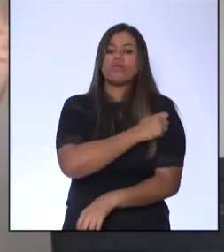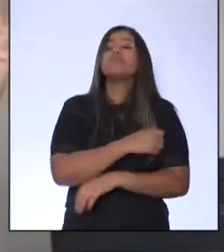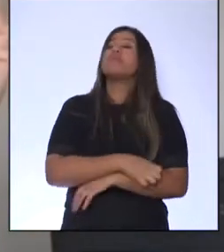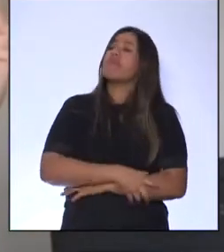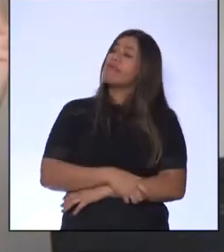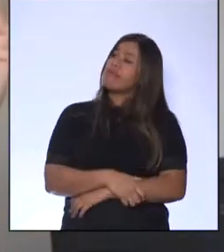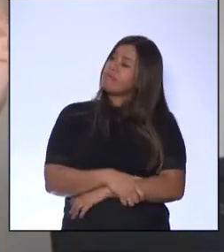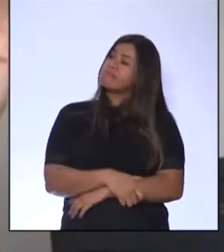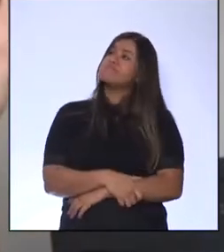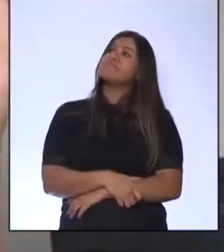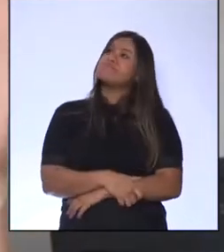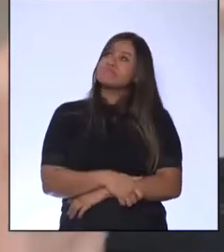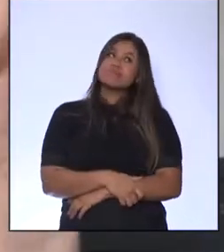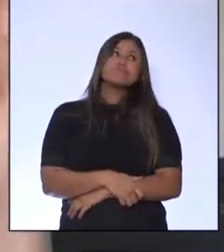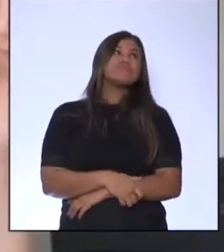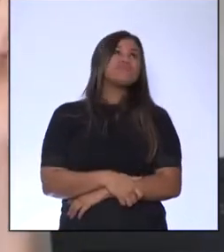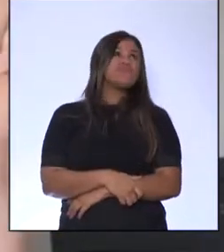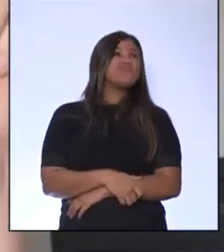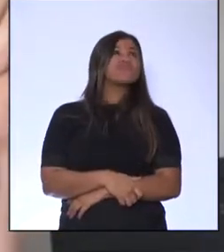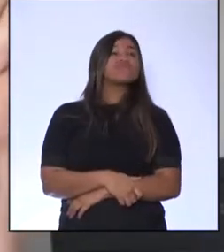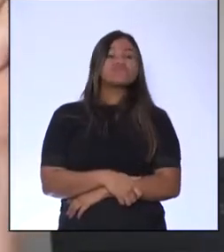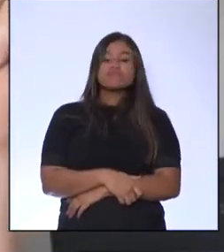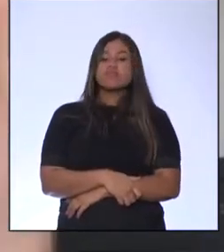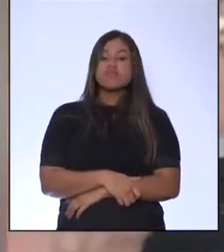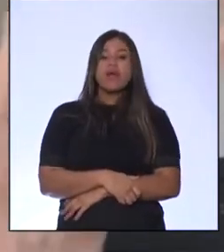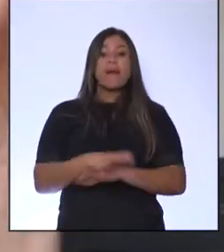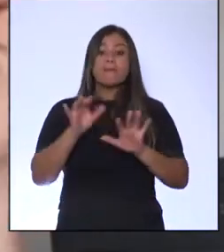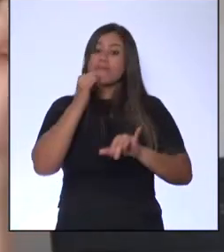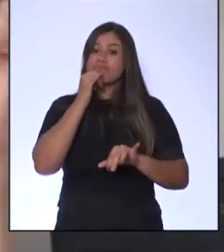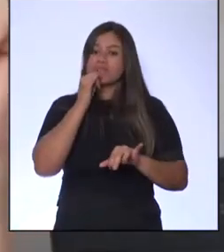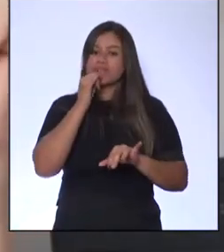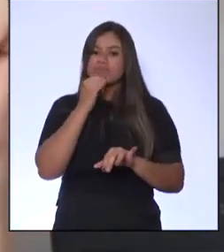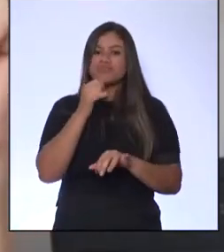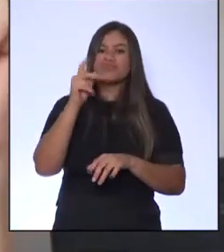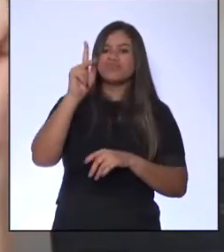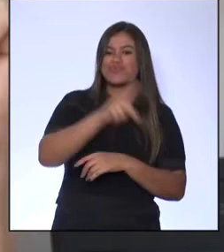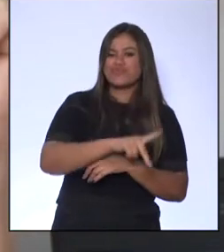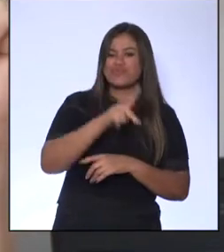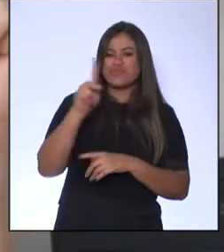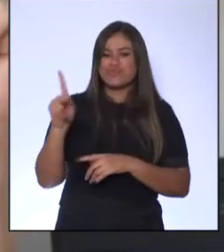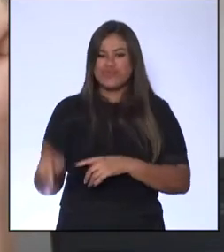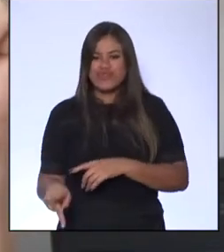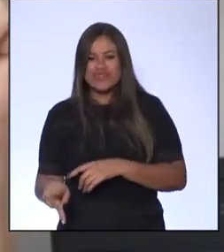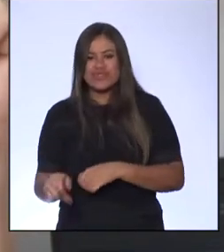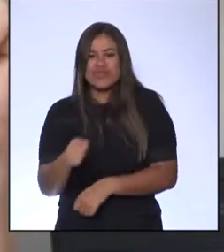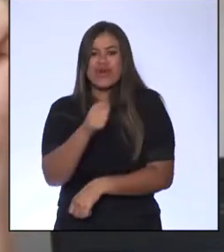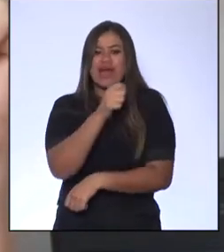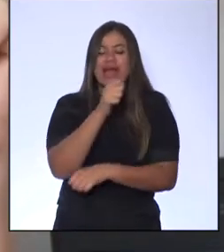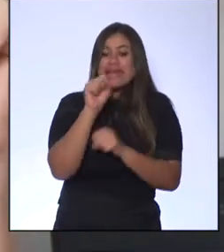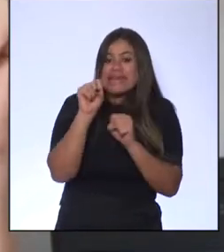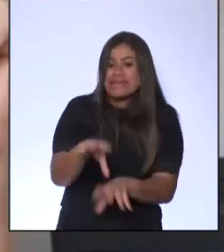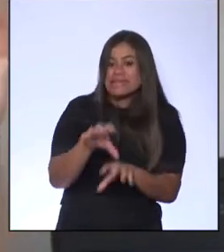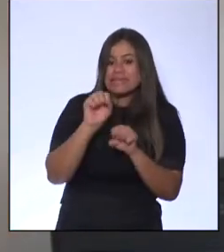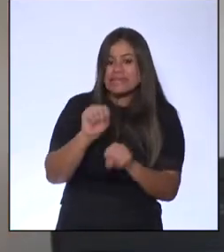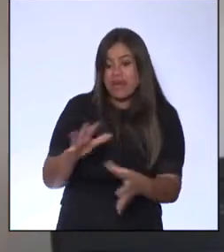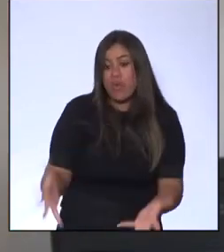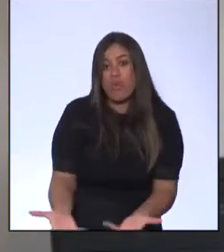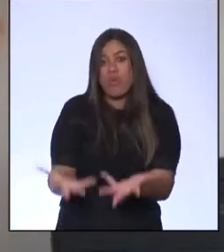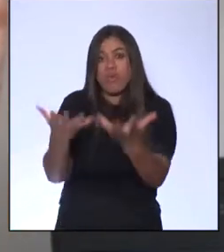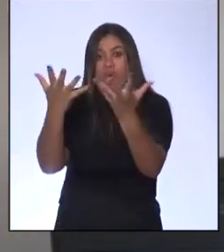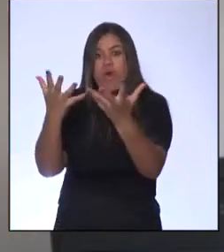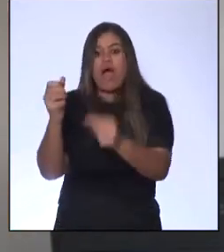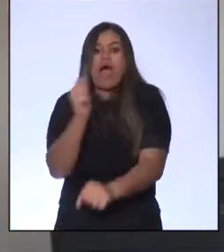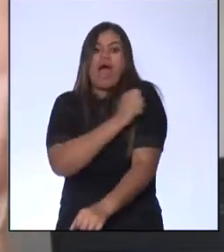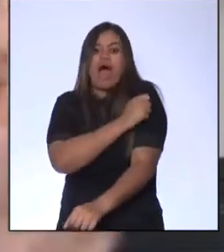aluno. Por mais que ele dê uma bela aula, um professor de química não aprende química pelo aluno dele. Uma